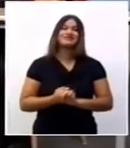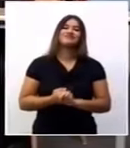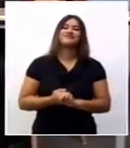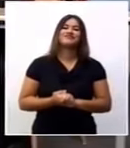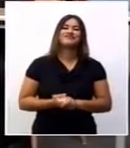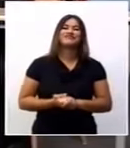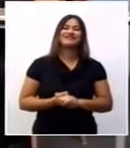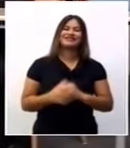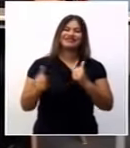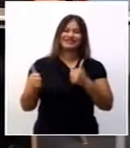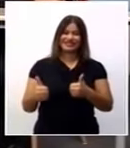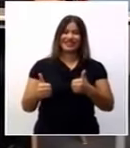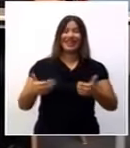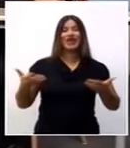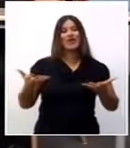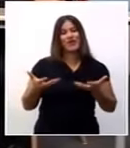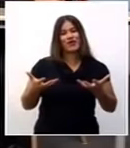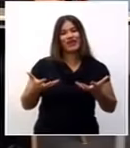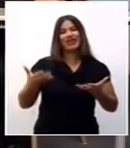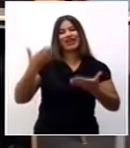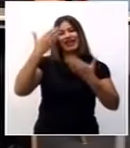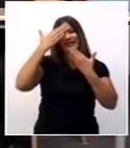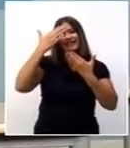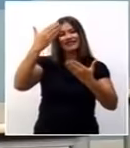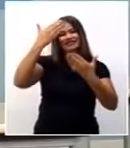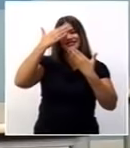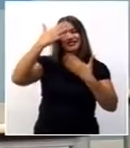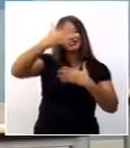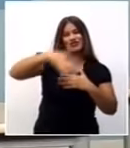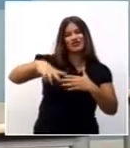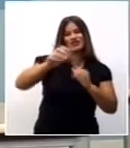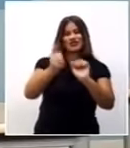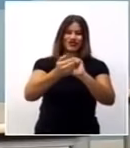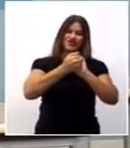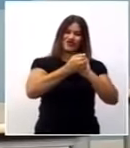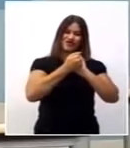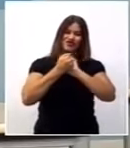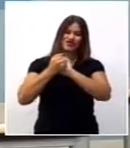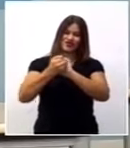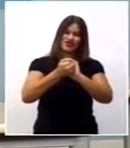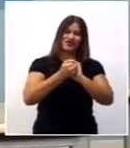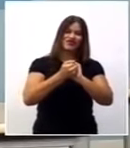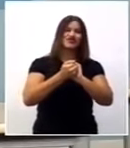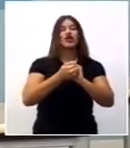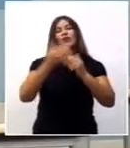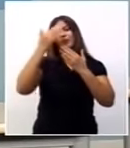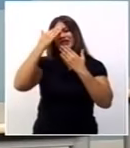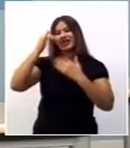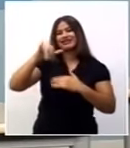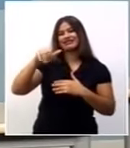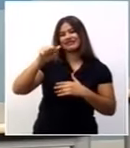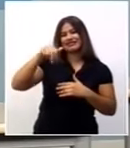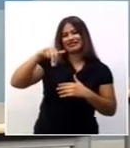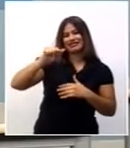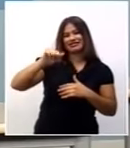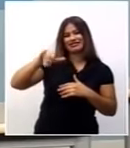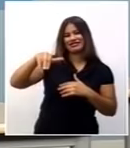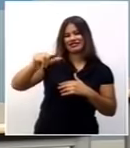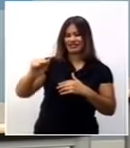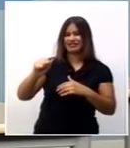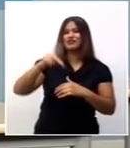agradecer a vocês hoje, a companhia de ter vocês aqui conosco. Obrigada, professora Janaína, pela